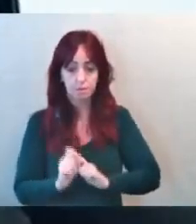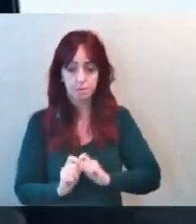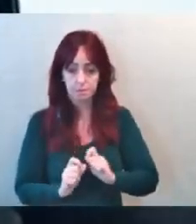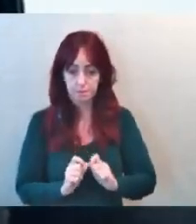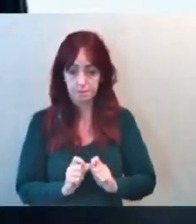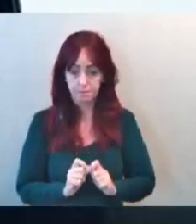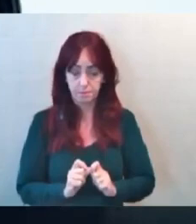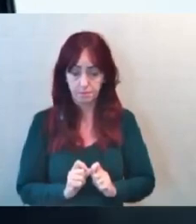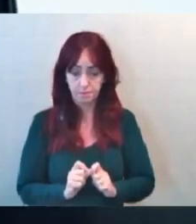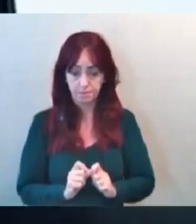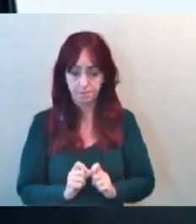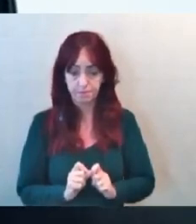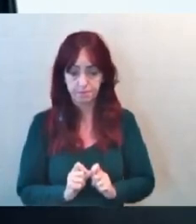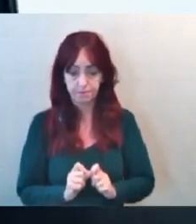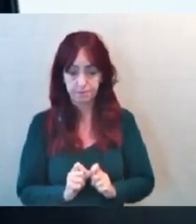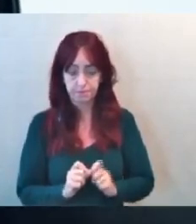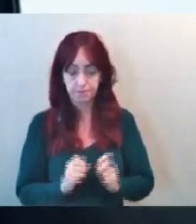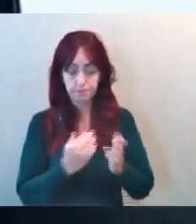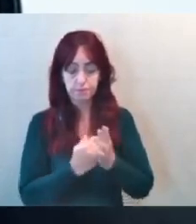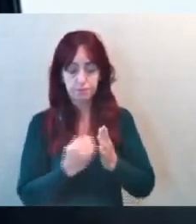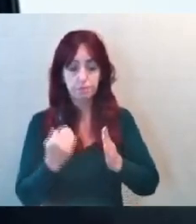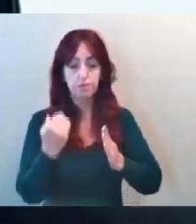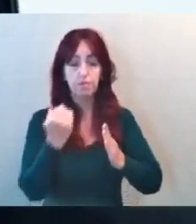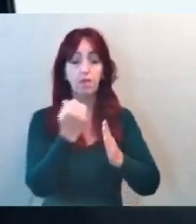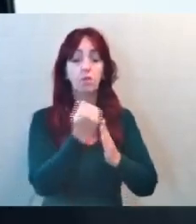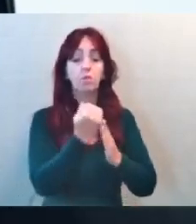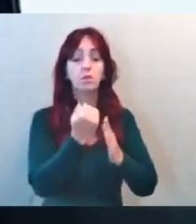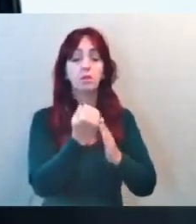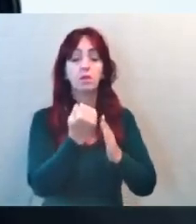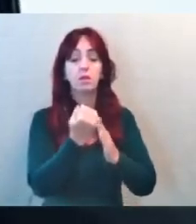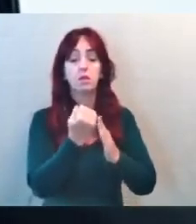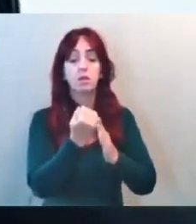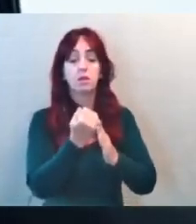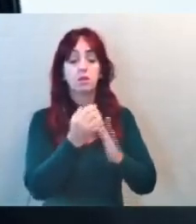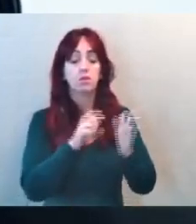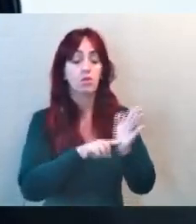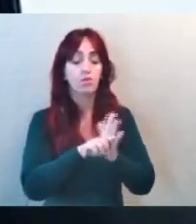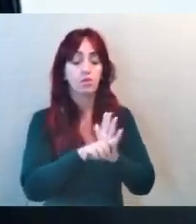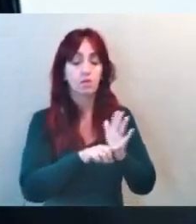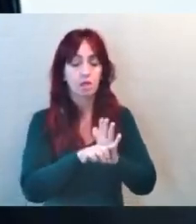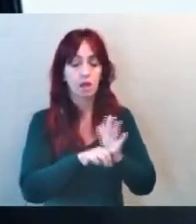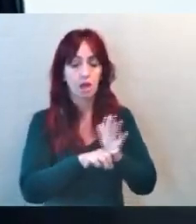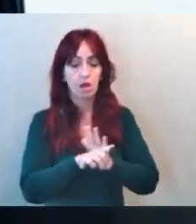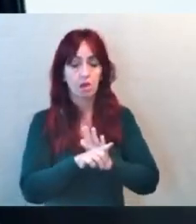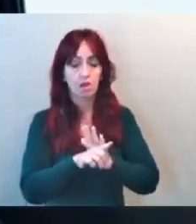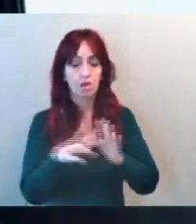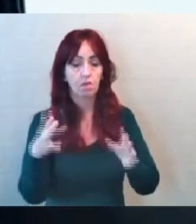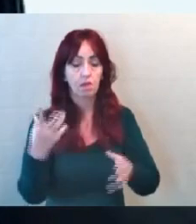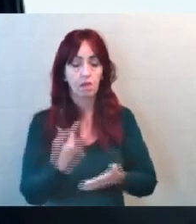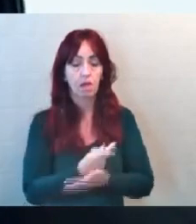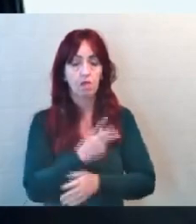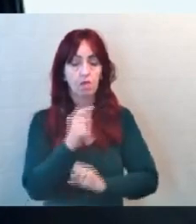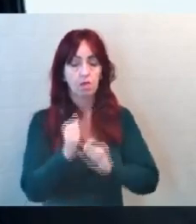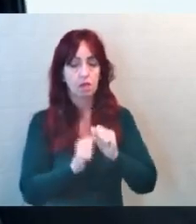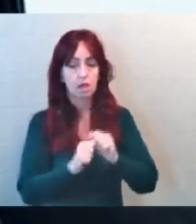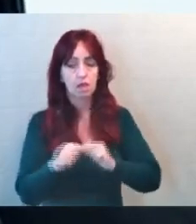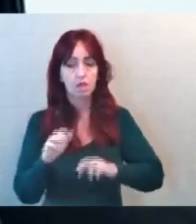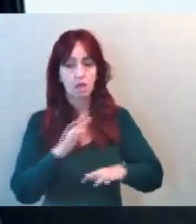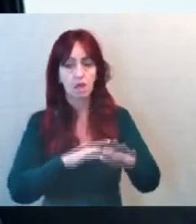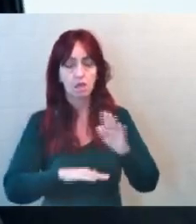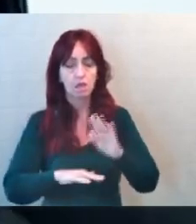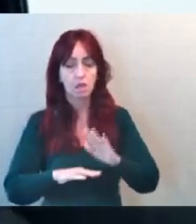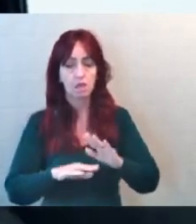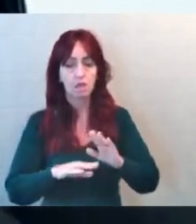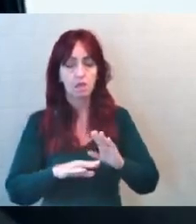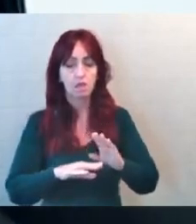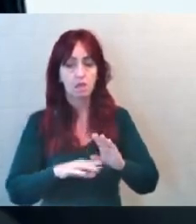de um piso para as execuções fiscais. A gente executa geralmente as dívidas